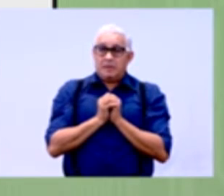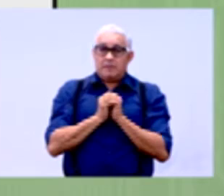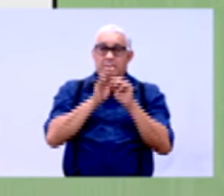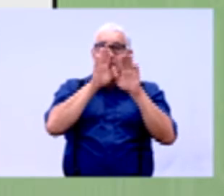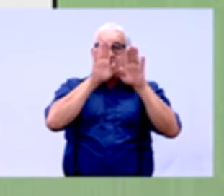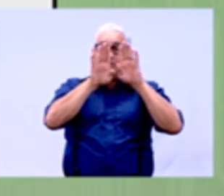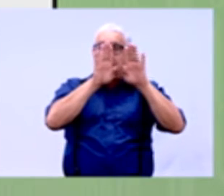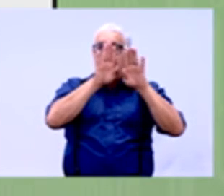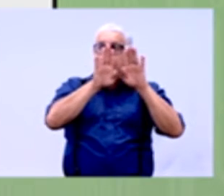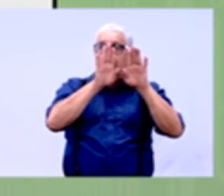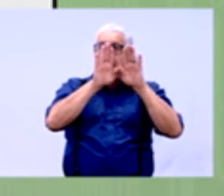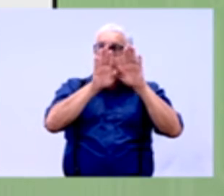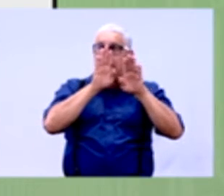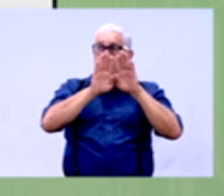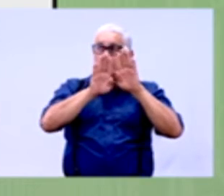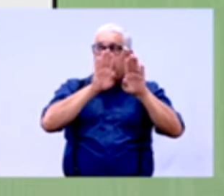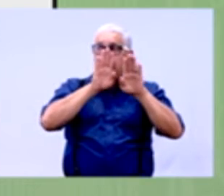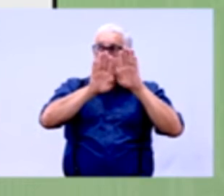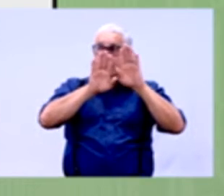conforme